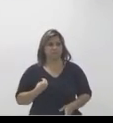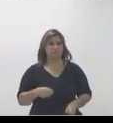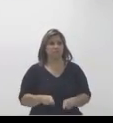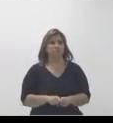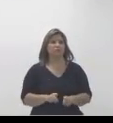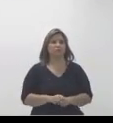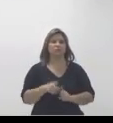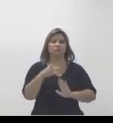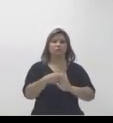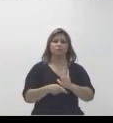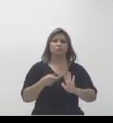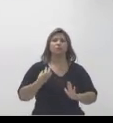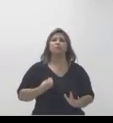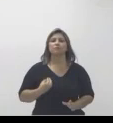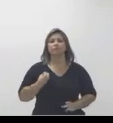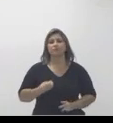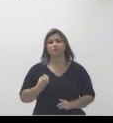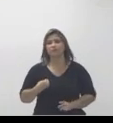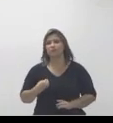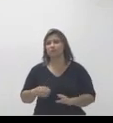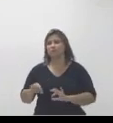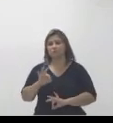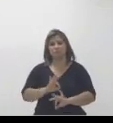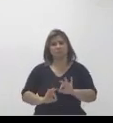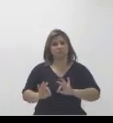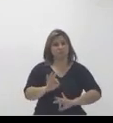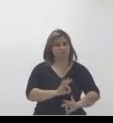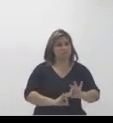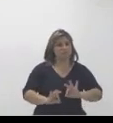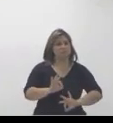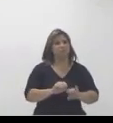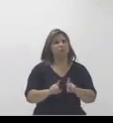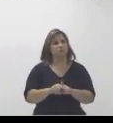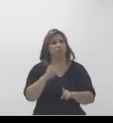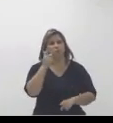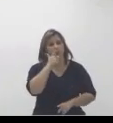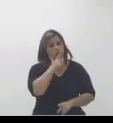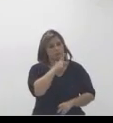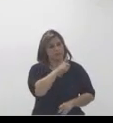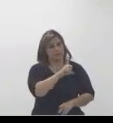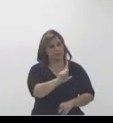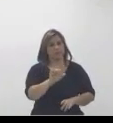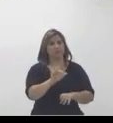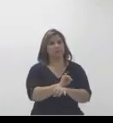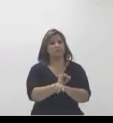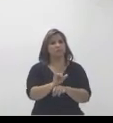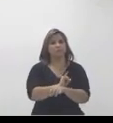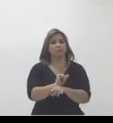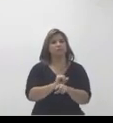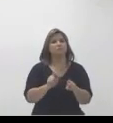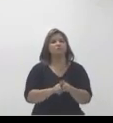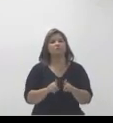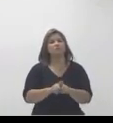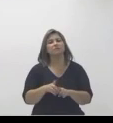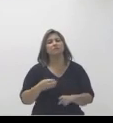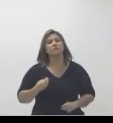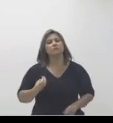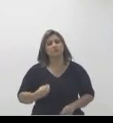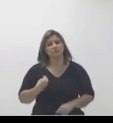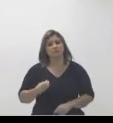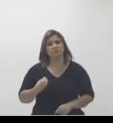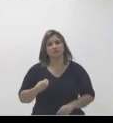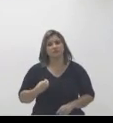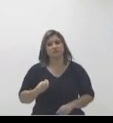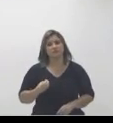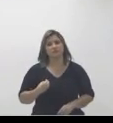cult projetos de vida que eu planejei que eu consiga fazer determinadas ações que eu consiga ter uma vida que